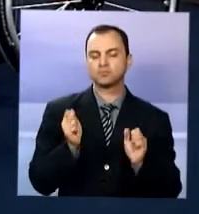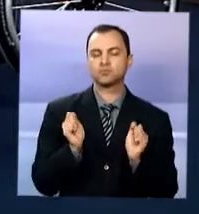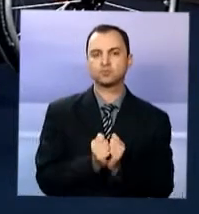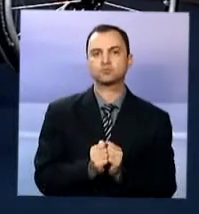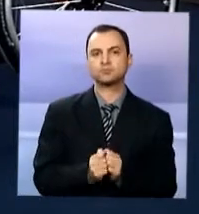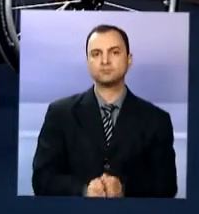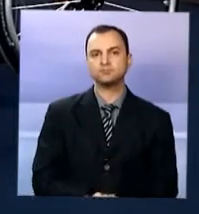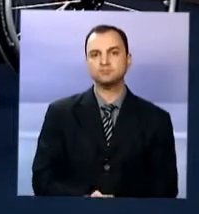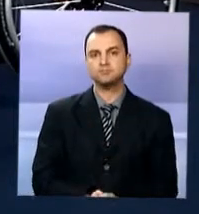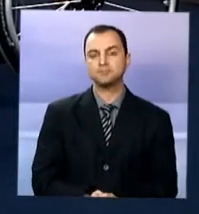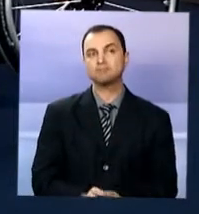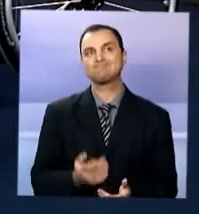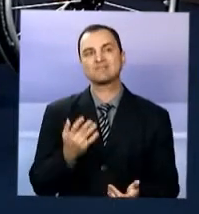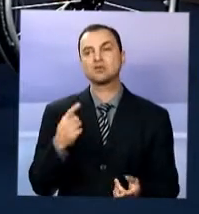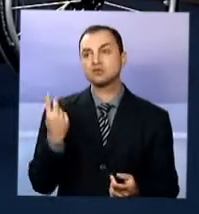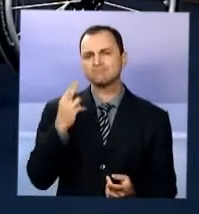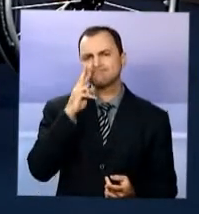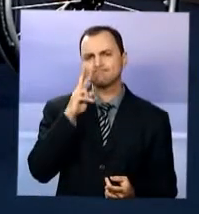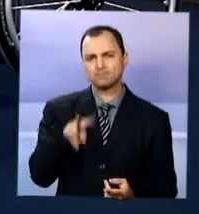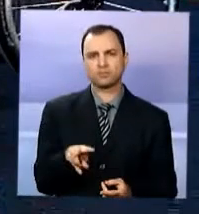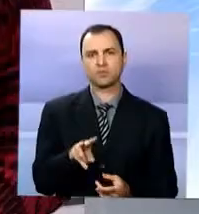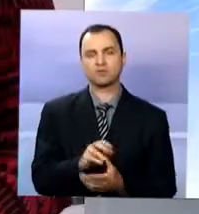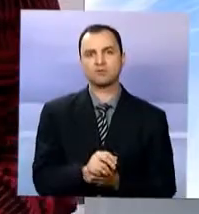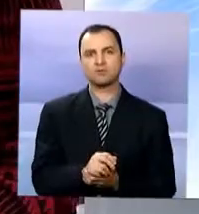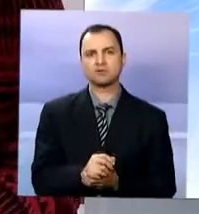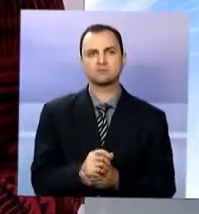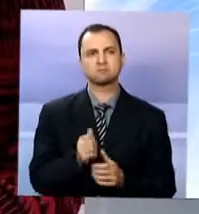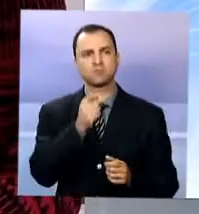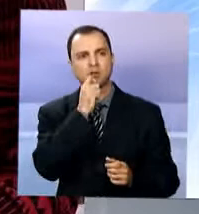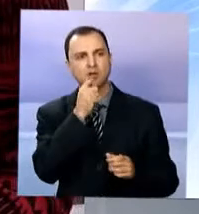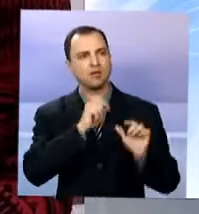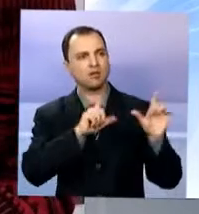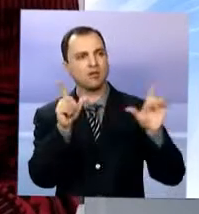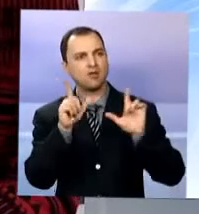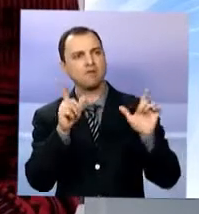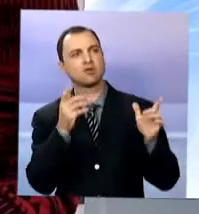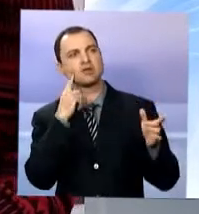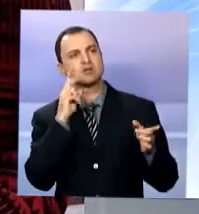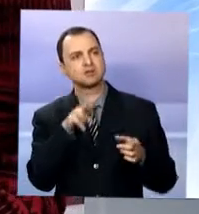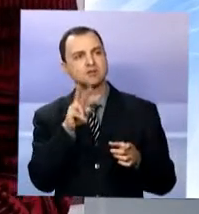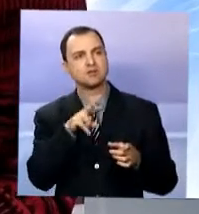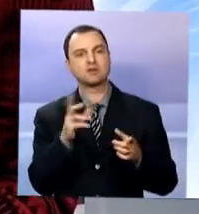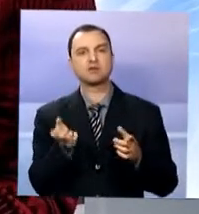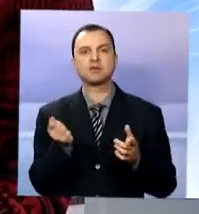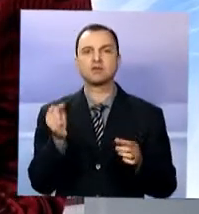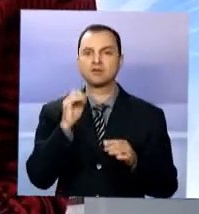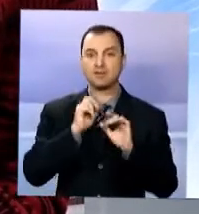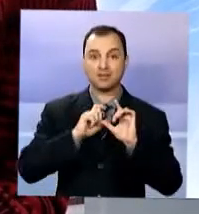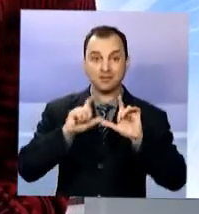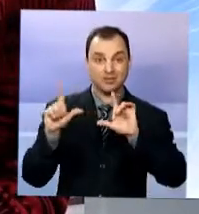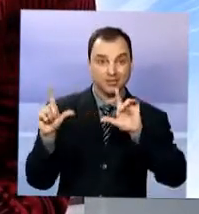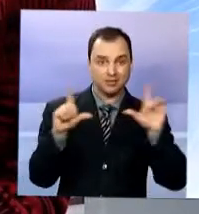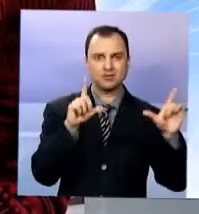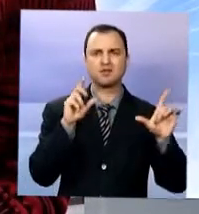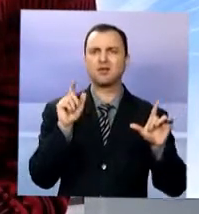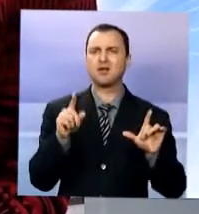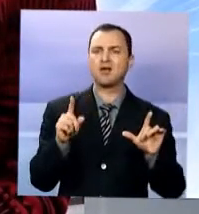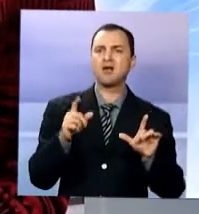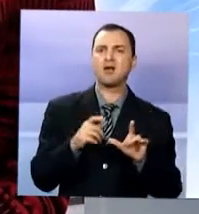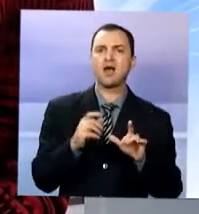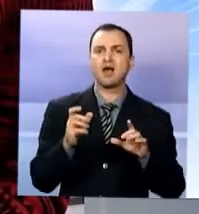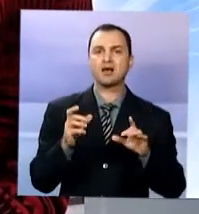potência e a gente vê pelas pelas notícias né quando a gente assiste aqui quando a TV transmite que